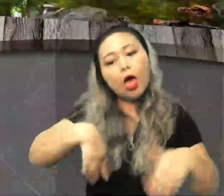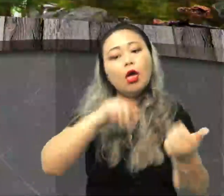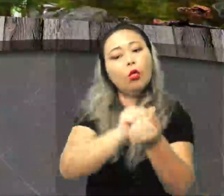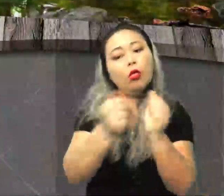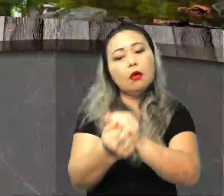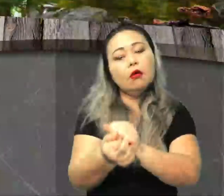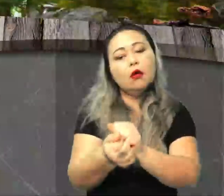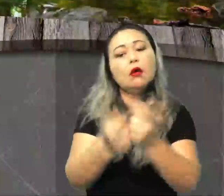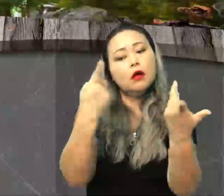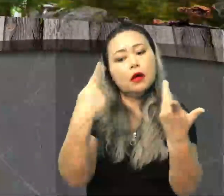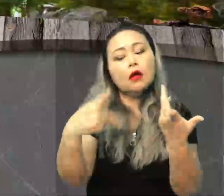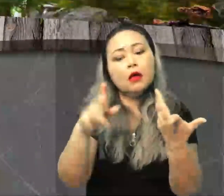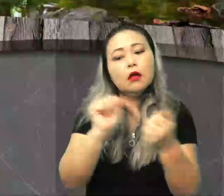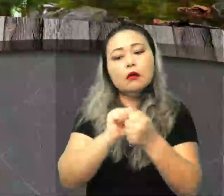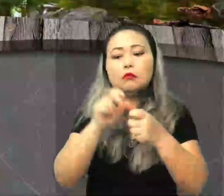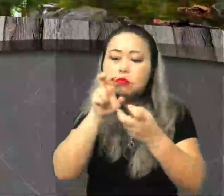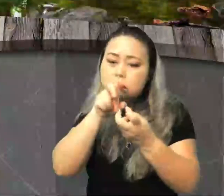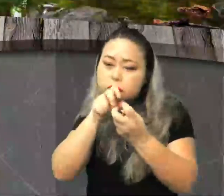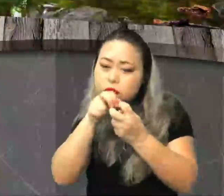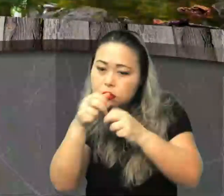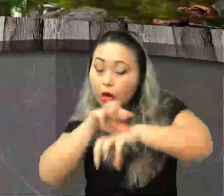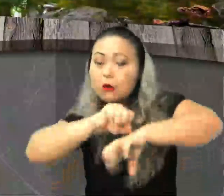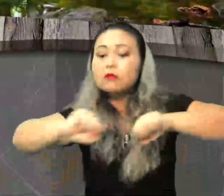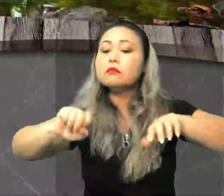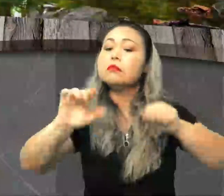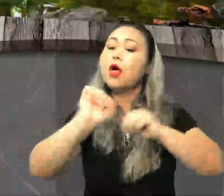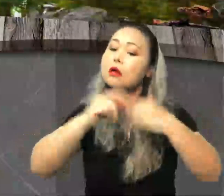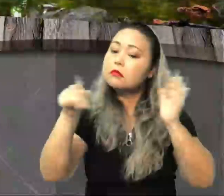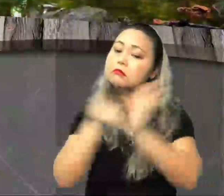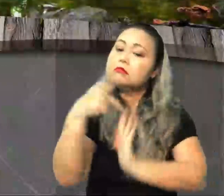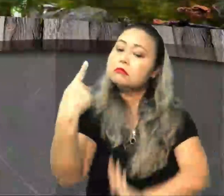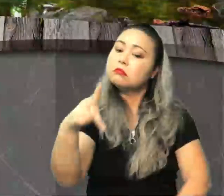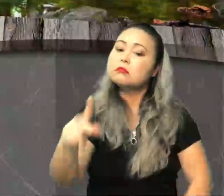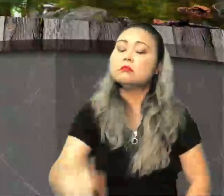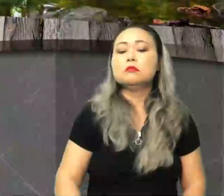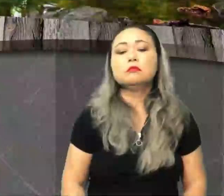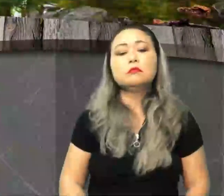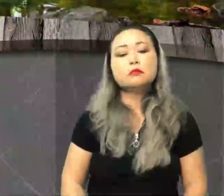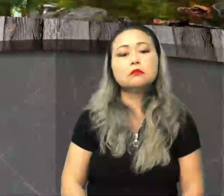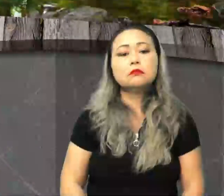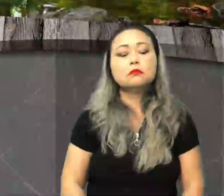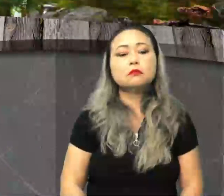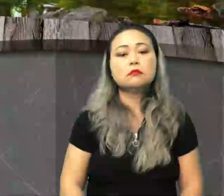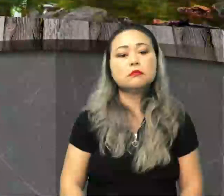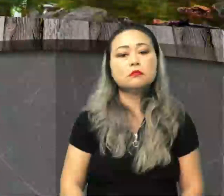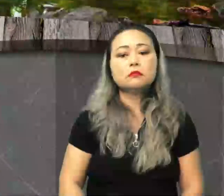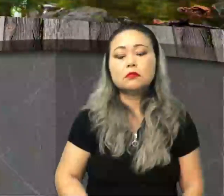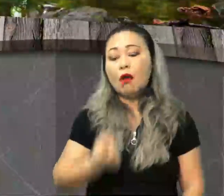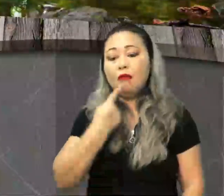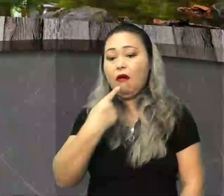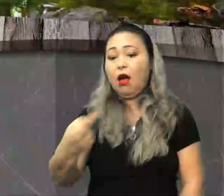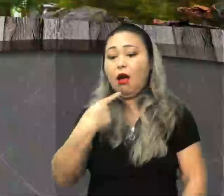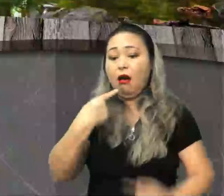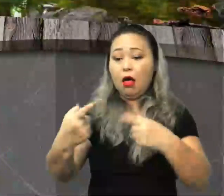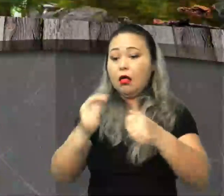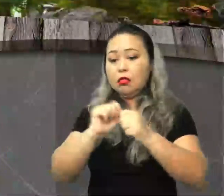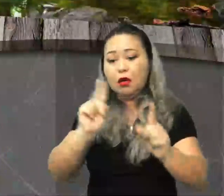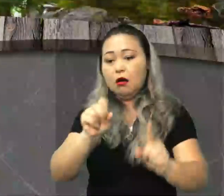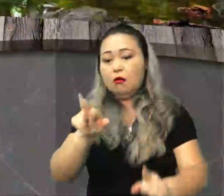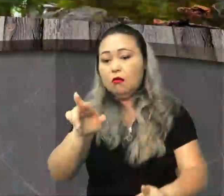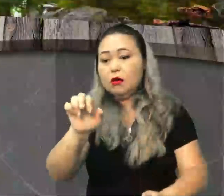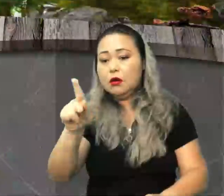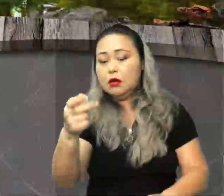adaptação das suas mandíbulas, tá bom? Não é para ficar criticando as pobrezinhas,